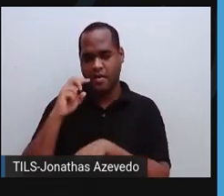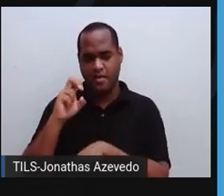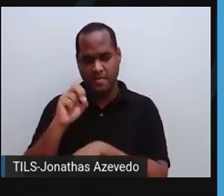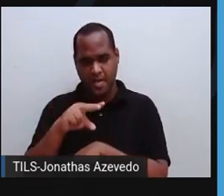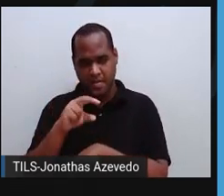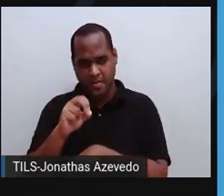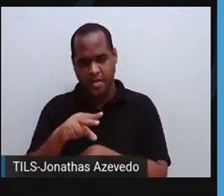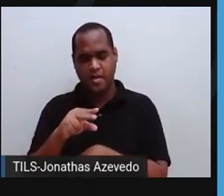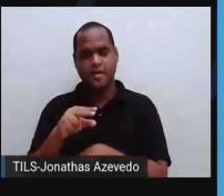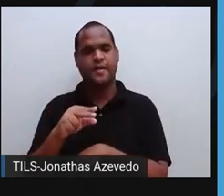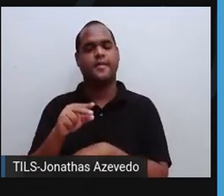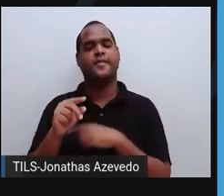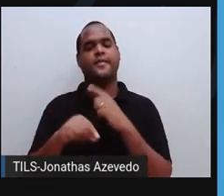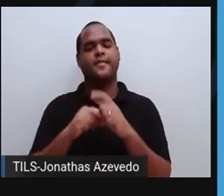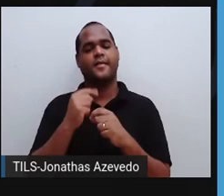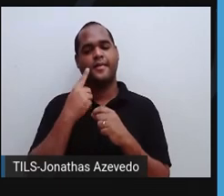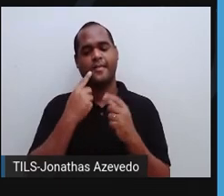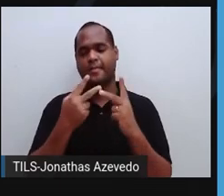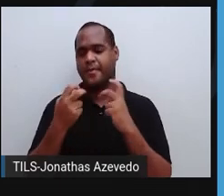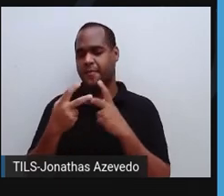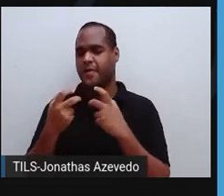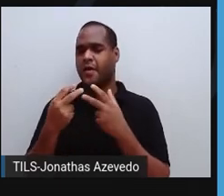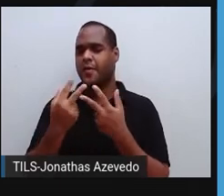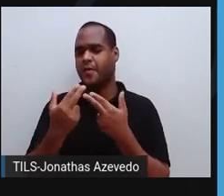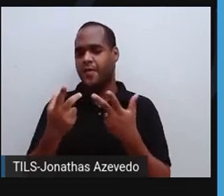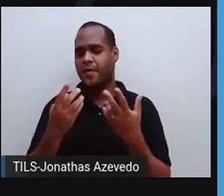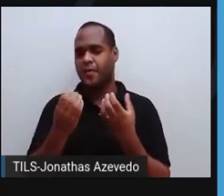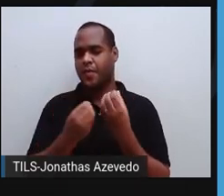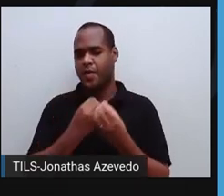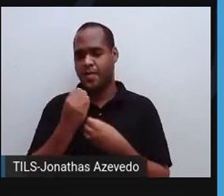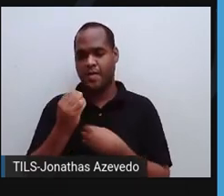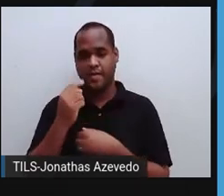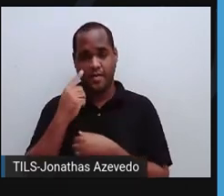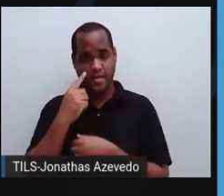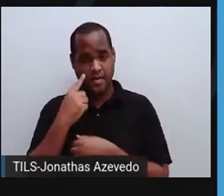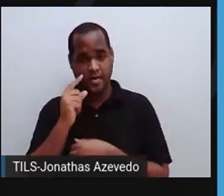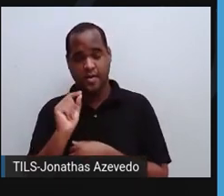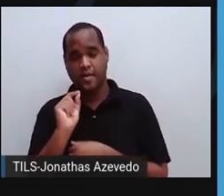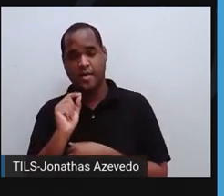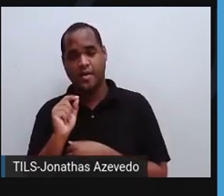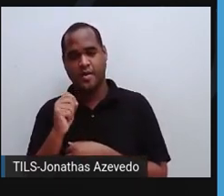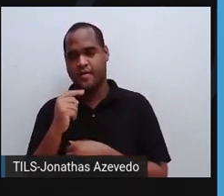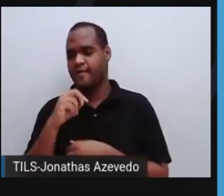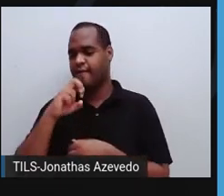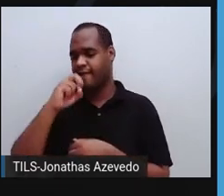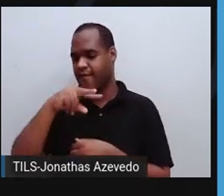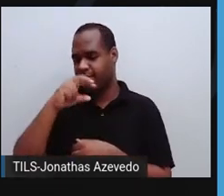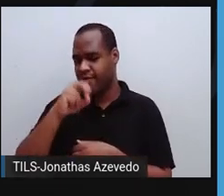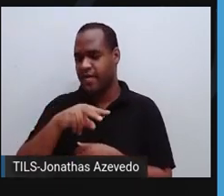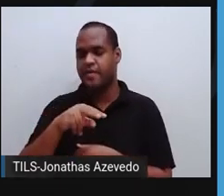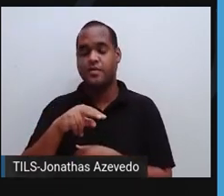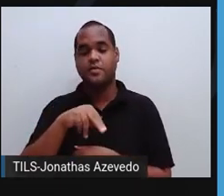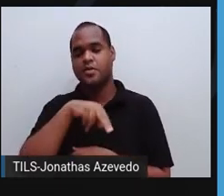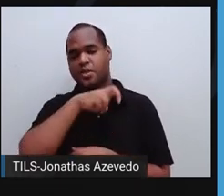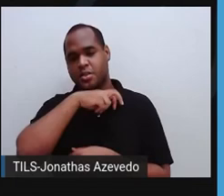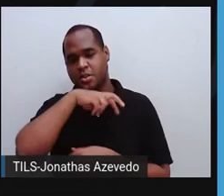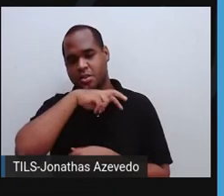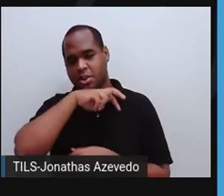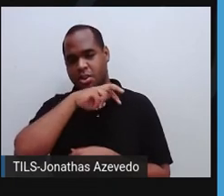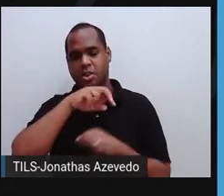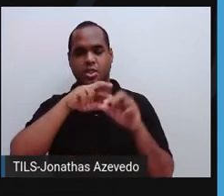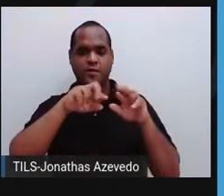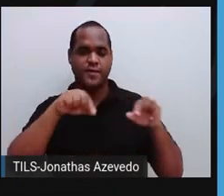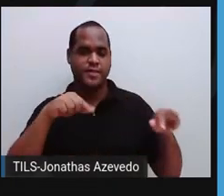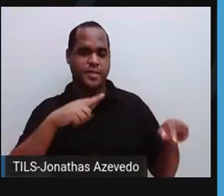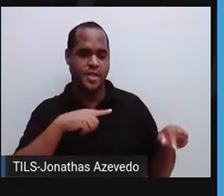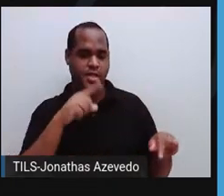animais, observava-se que a jararaca, ela lançava ali a sua peçonha na sua presa e que muitas vezes o animal, ele não